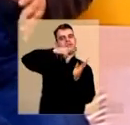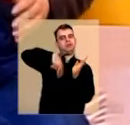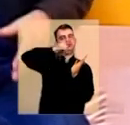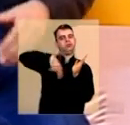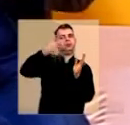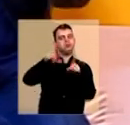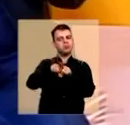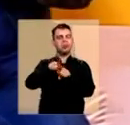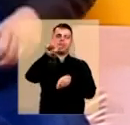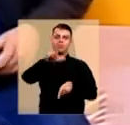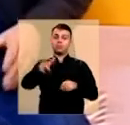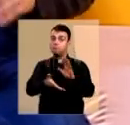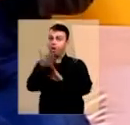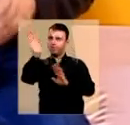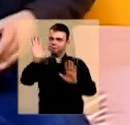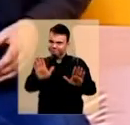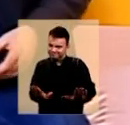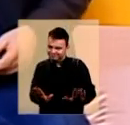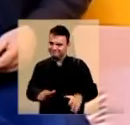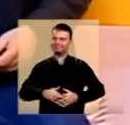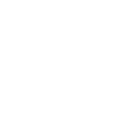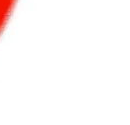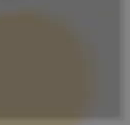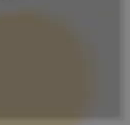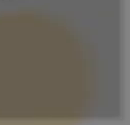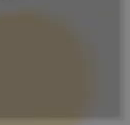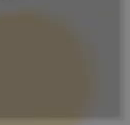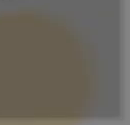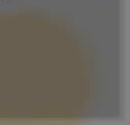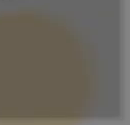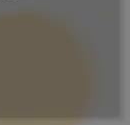sobre leitura e literatura. Não saia daí. Não saia daí.